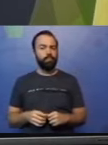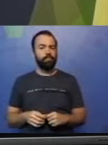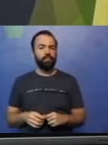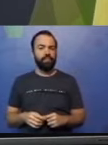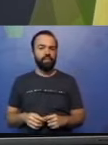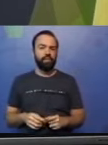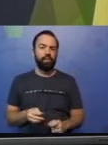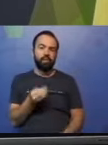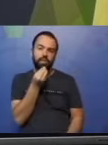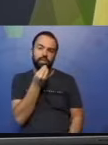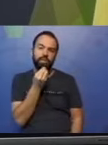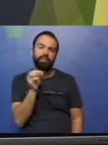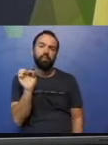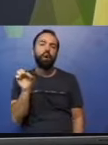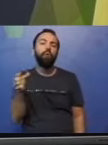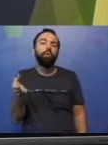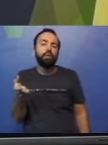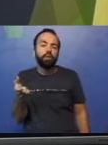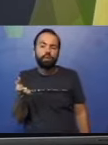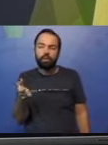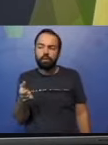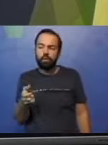num dado de 6 faces.